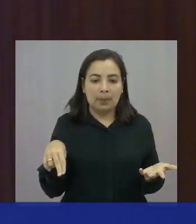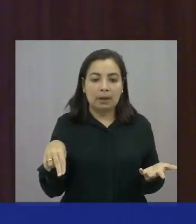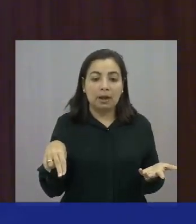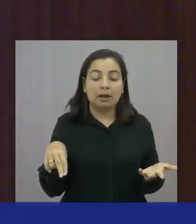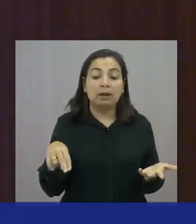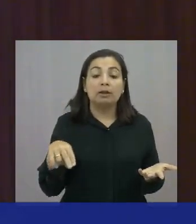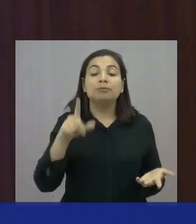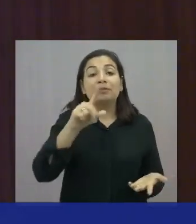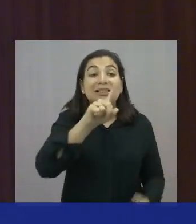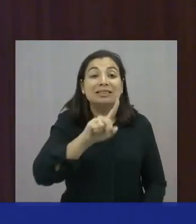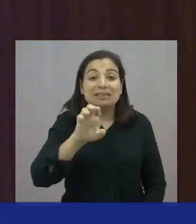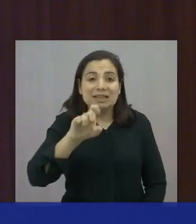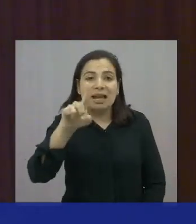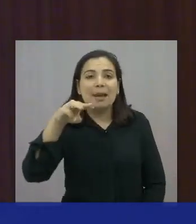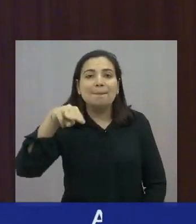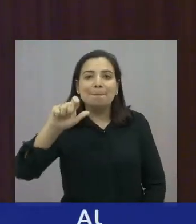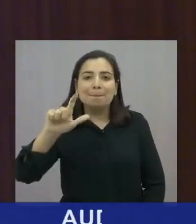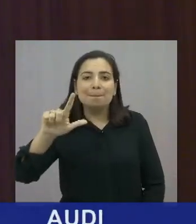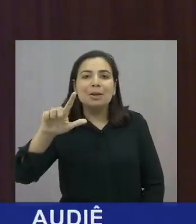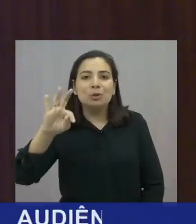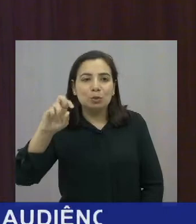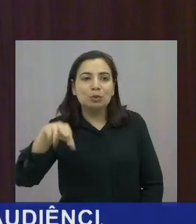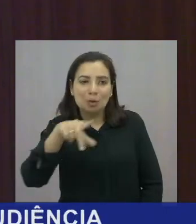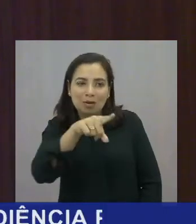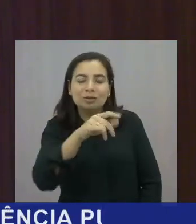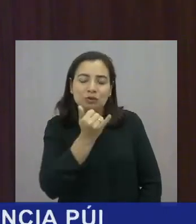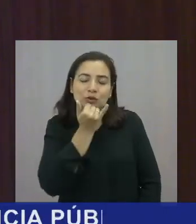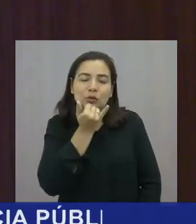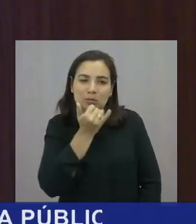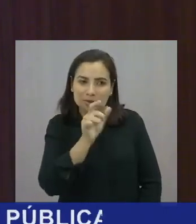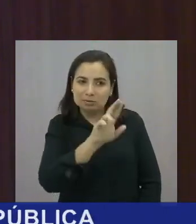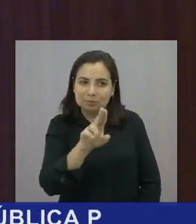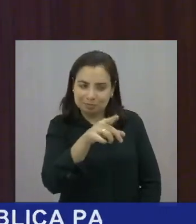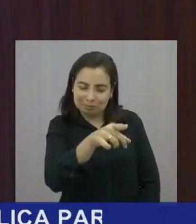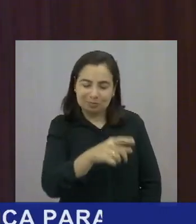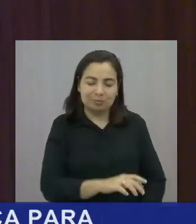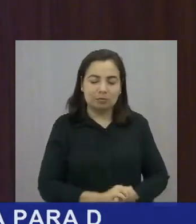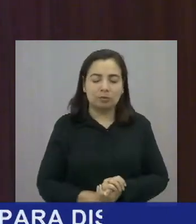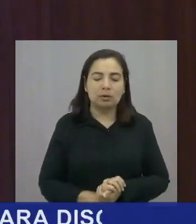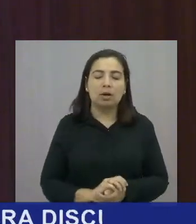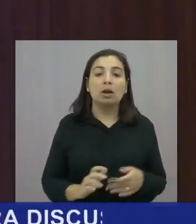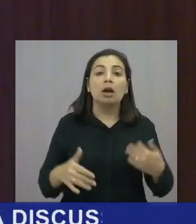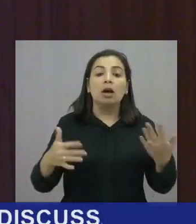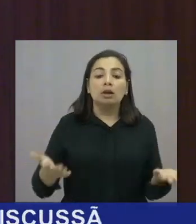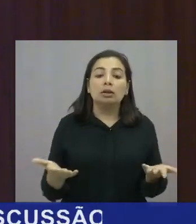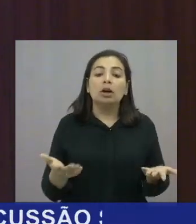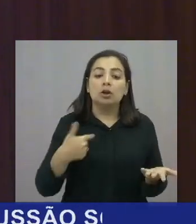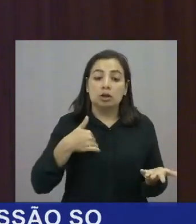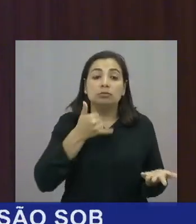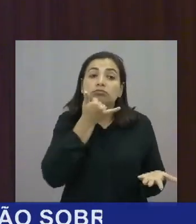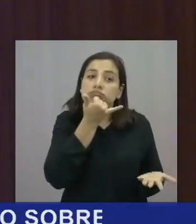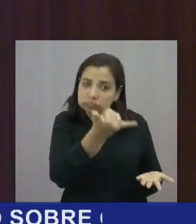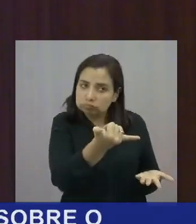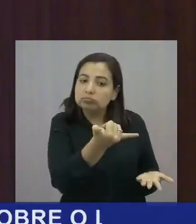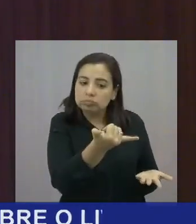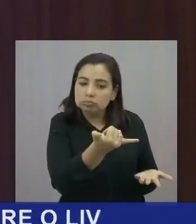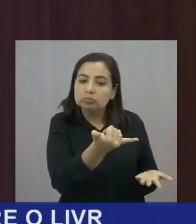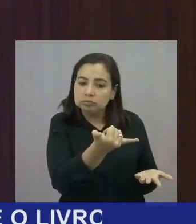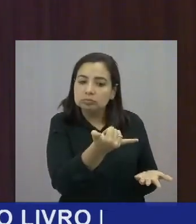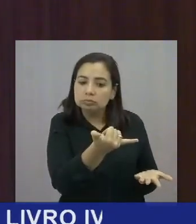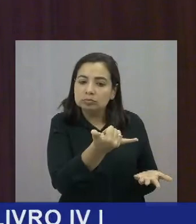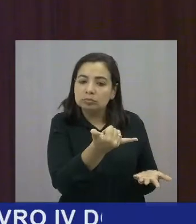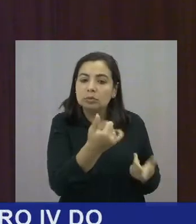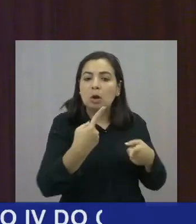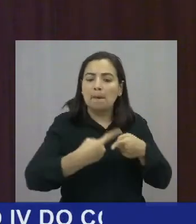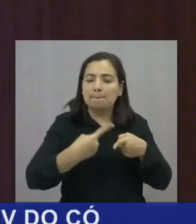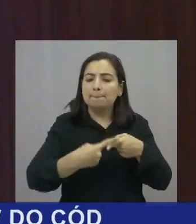Zé Milton, perdão, é porque é assessor, né? Perdão. Inclusive para pedir perdão pelo